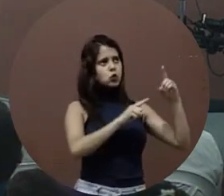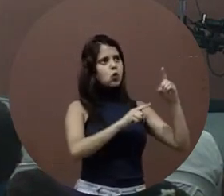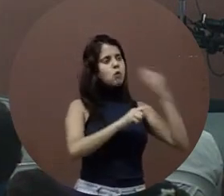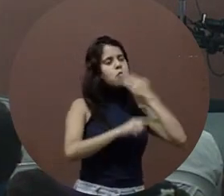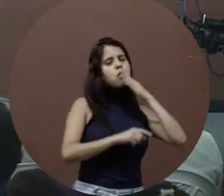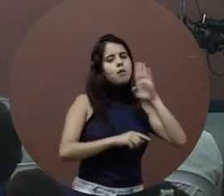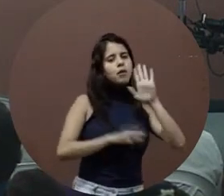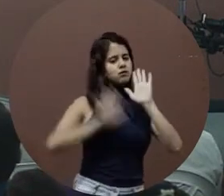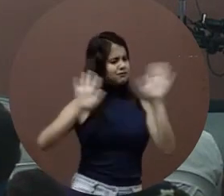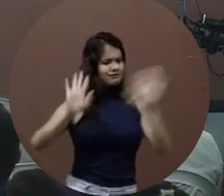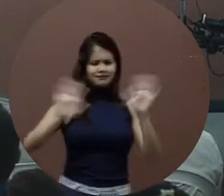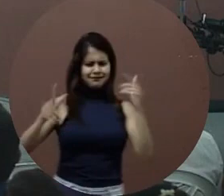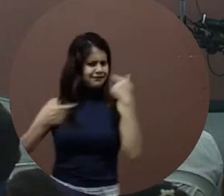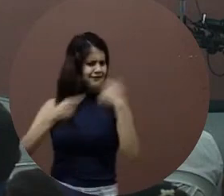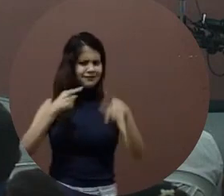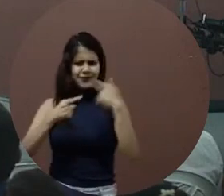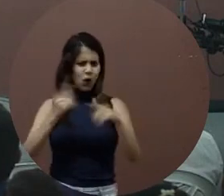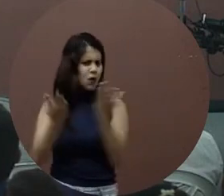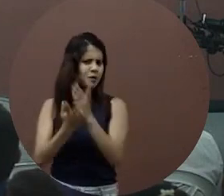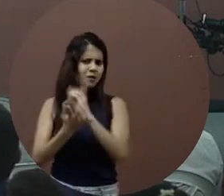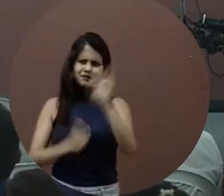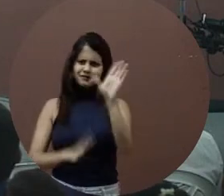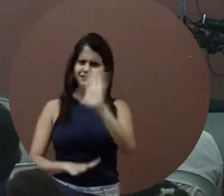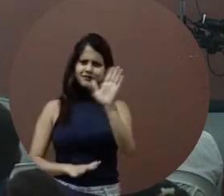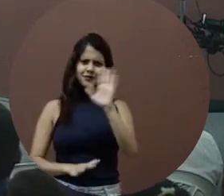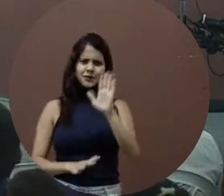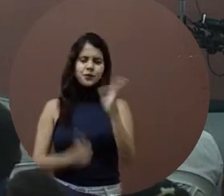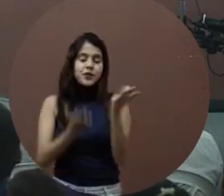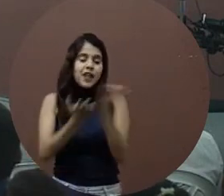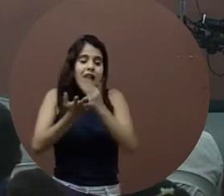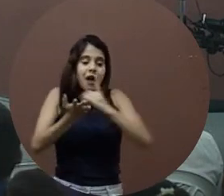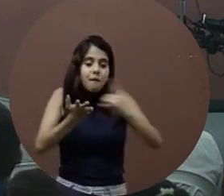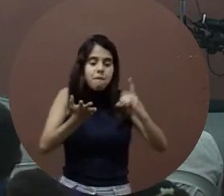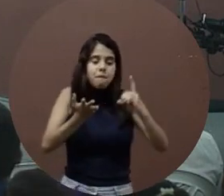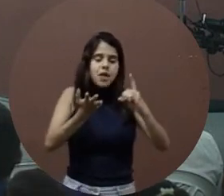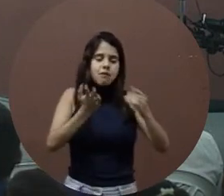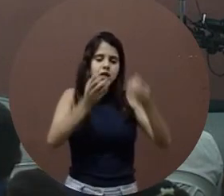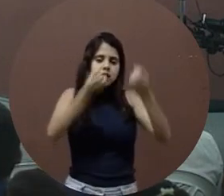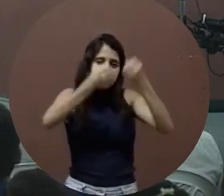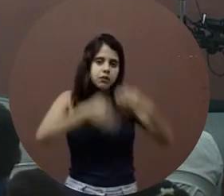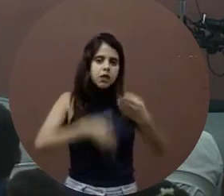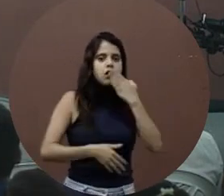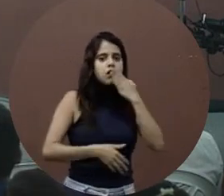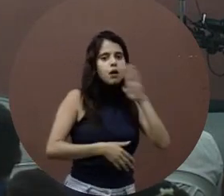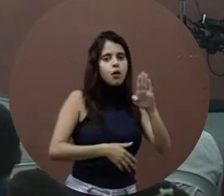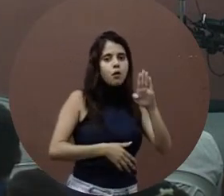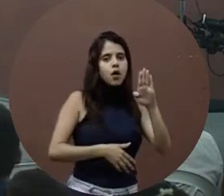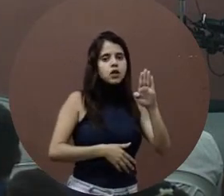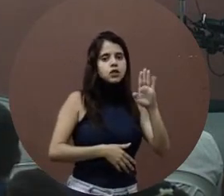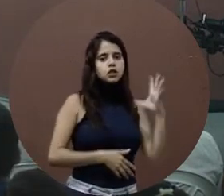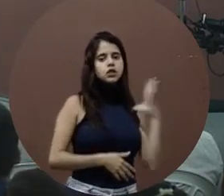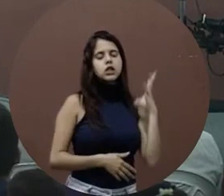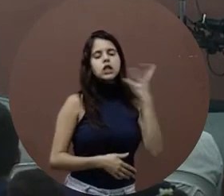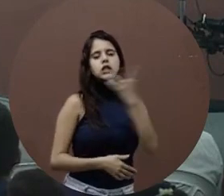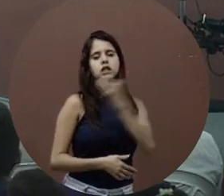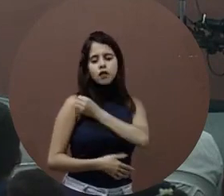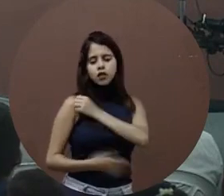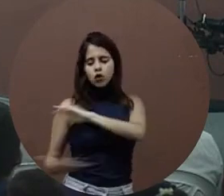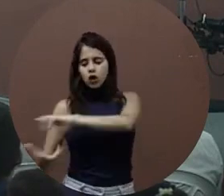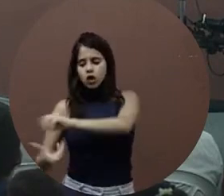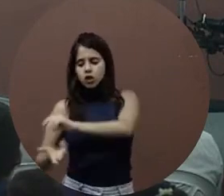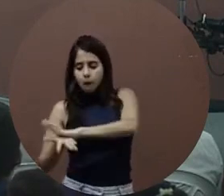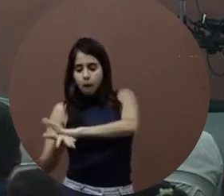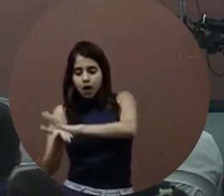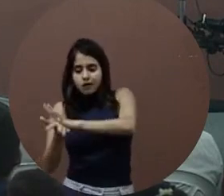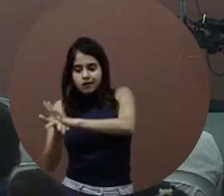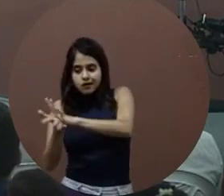que a Bíblia fala. É a promessa da salvação. É a promessa de que esse mundo é passageiro, de que o que há